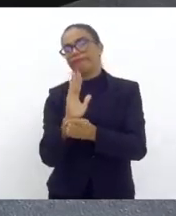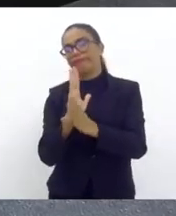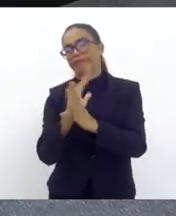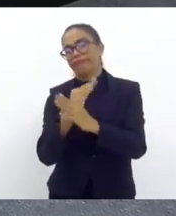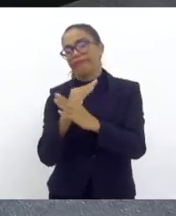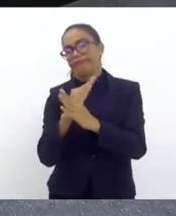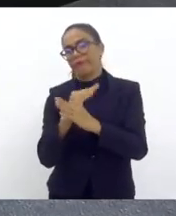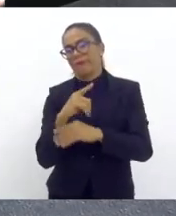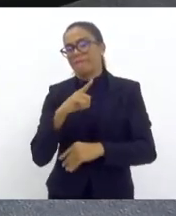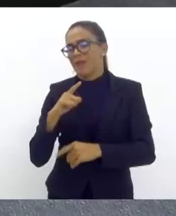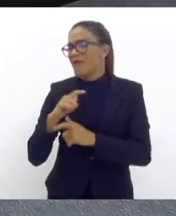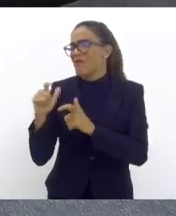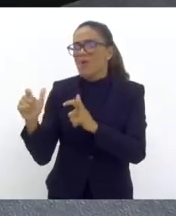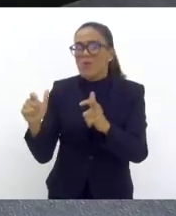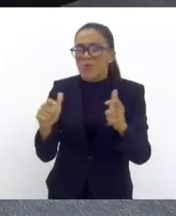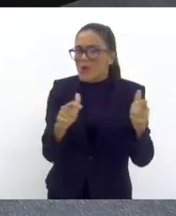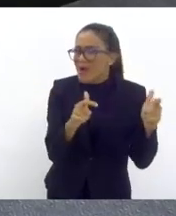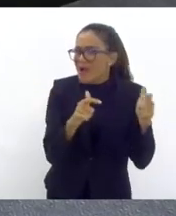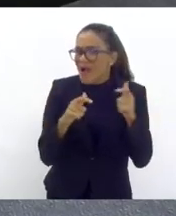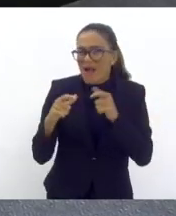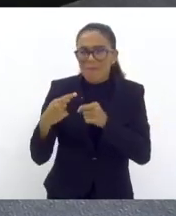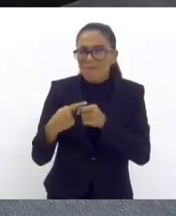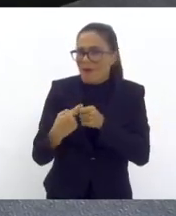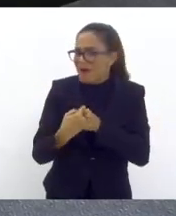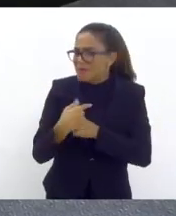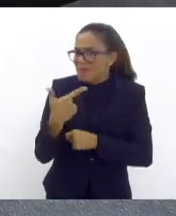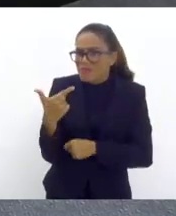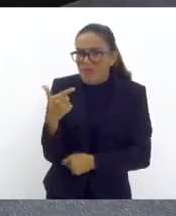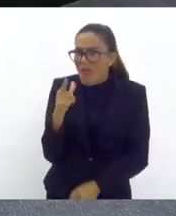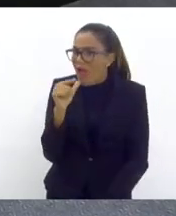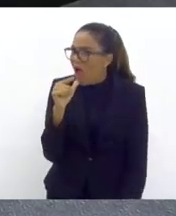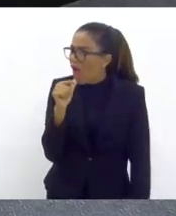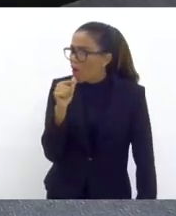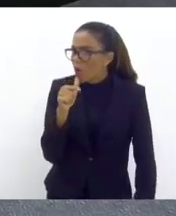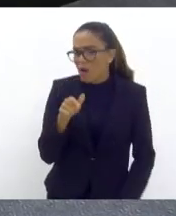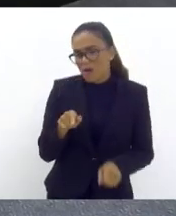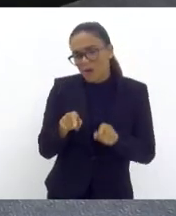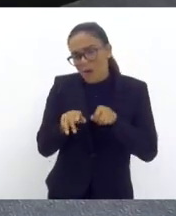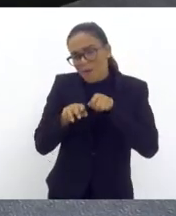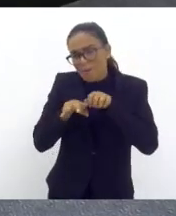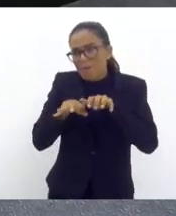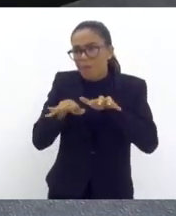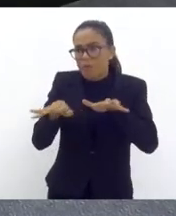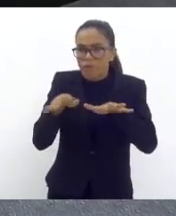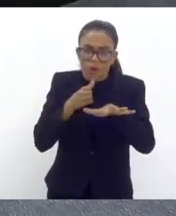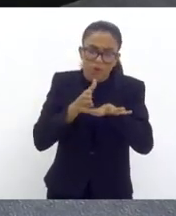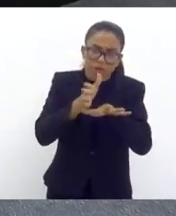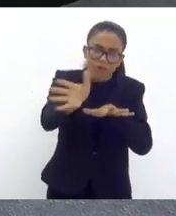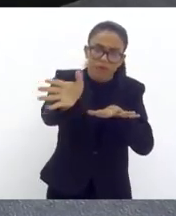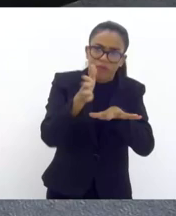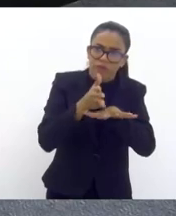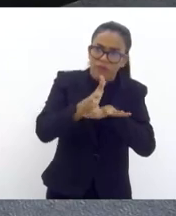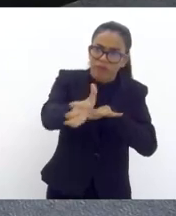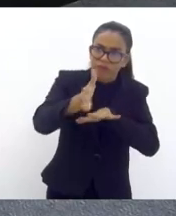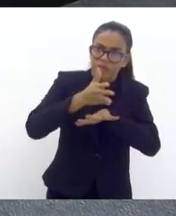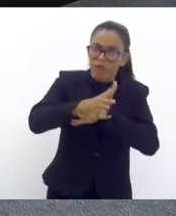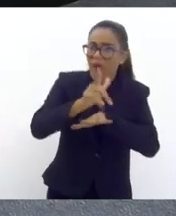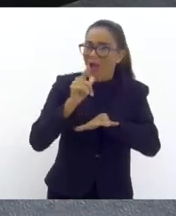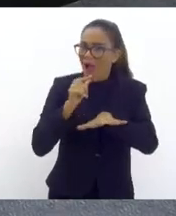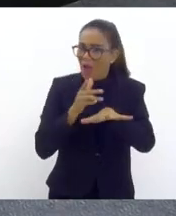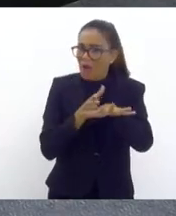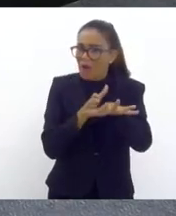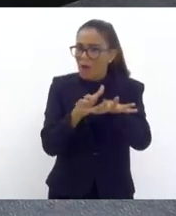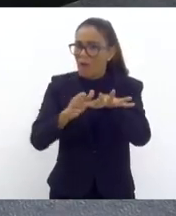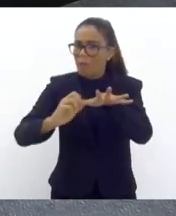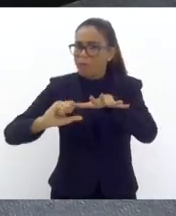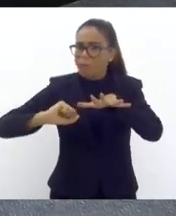Imbariê vários outros bairros não tem água não chega água o Pilar tem Rude que tem meses